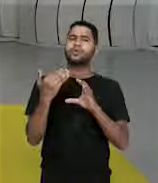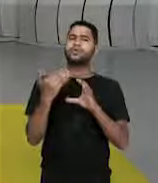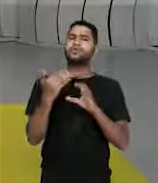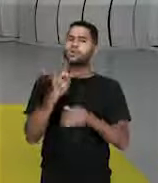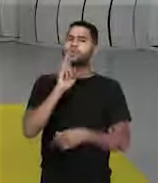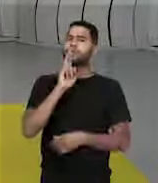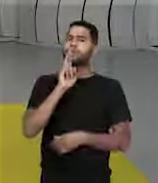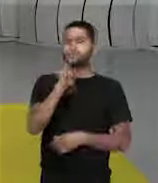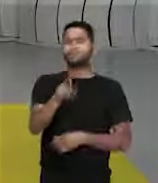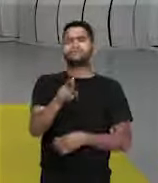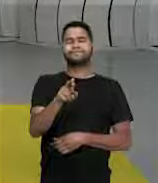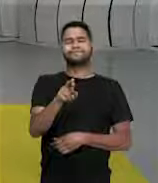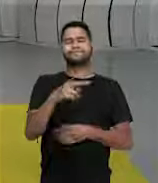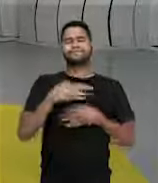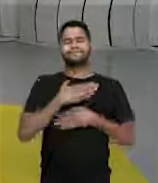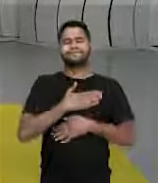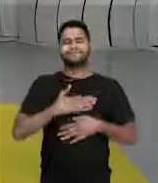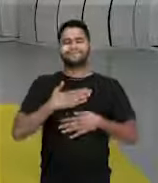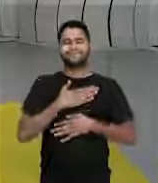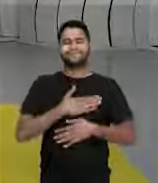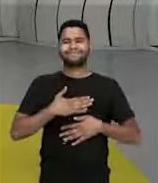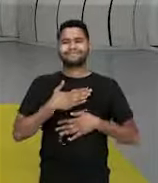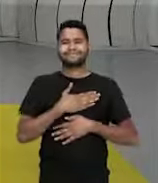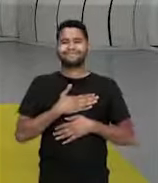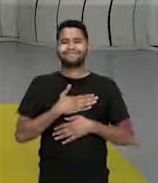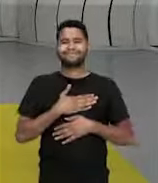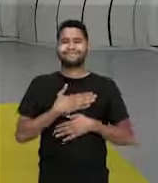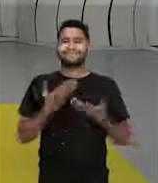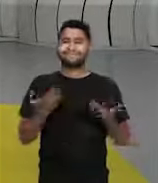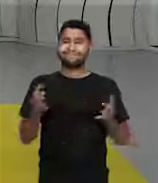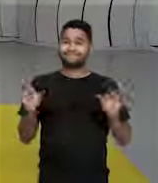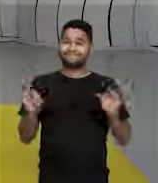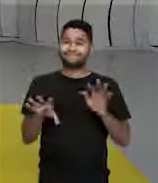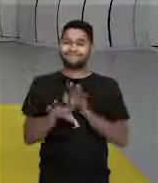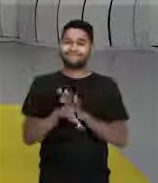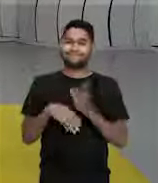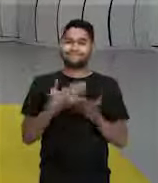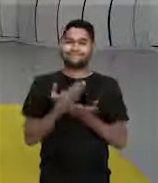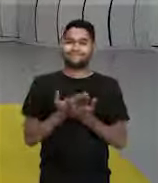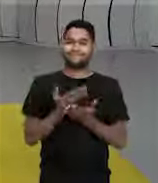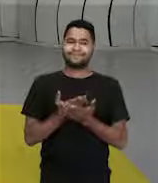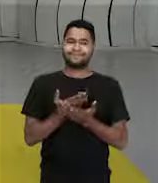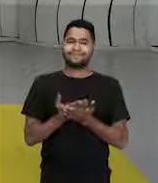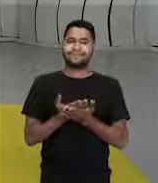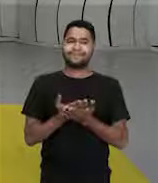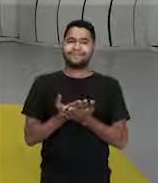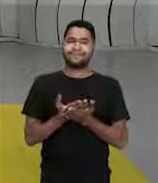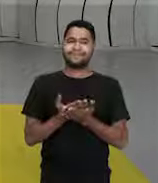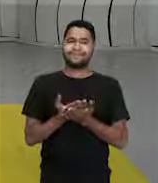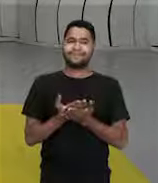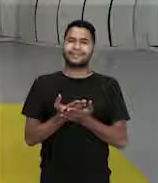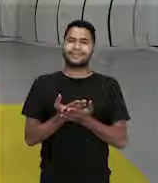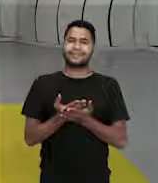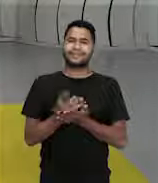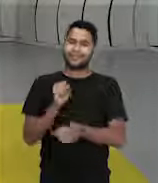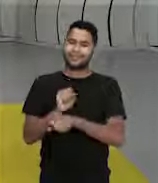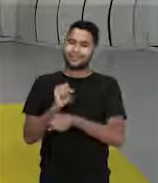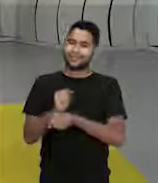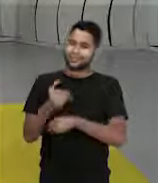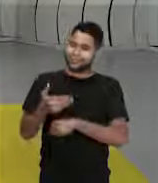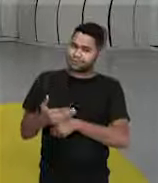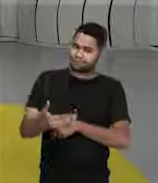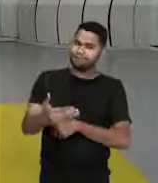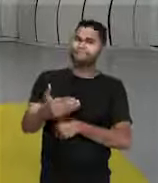te responder com todo prazer. Então, encerramos a nossa aula e eu espero vocês na próxima